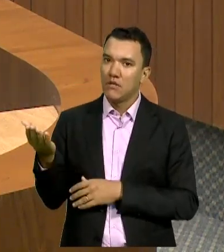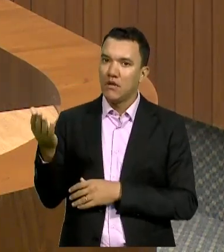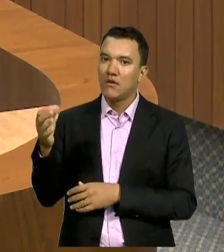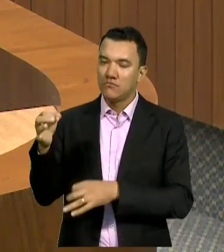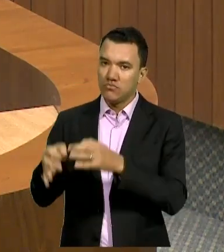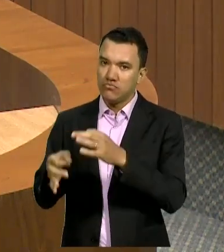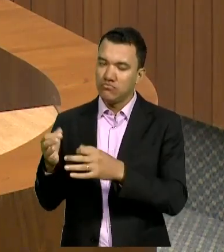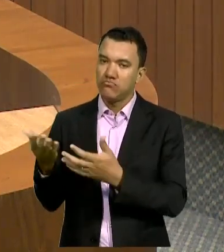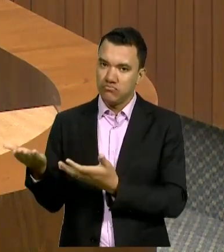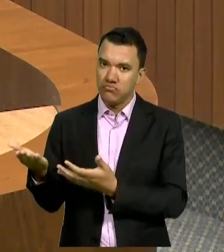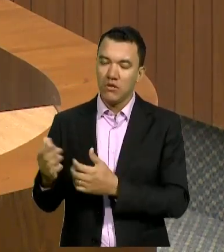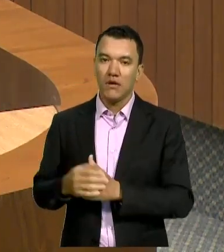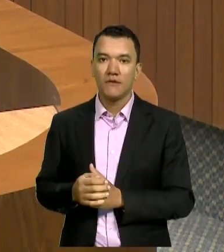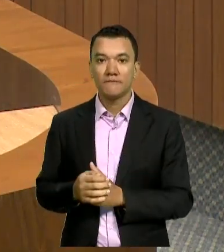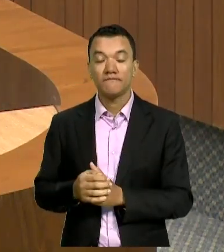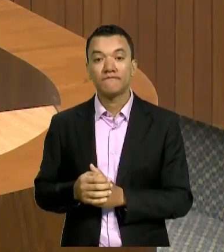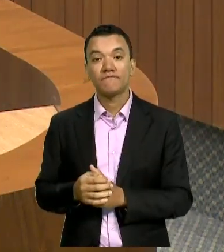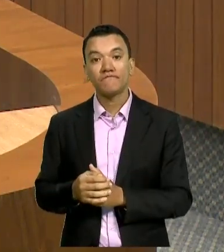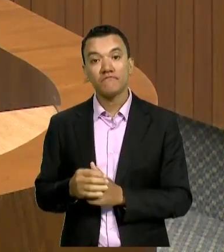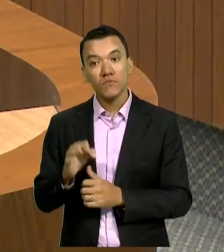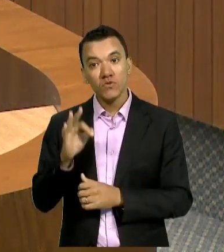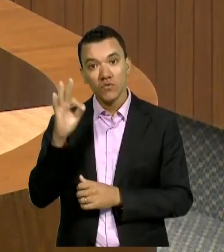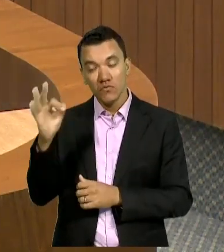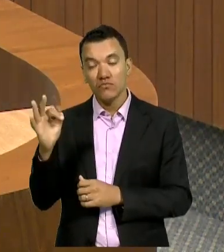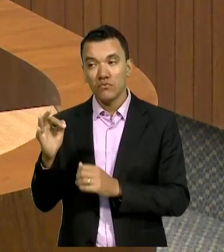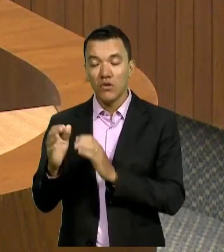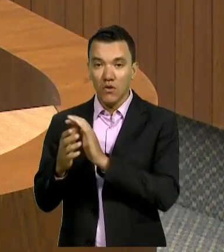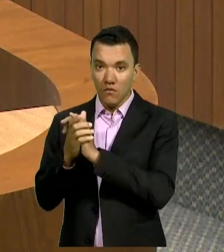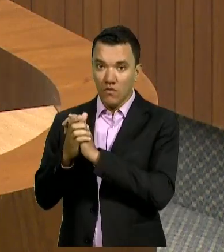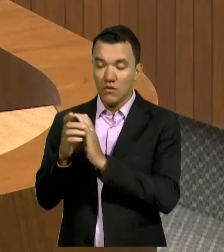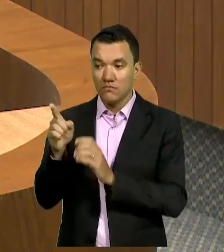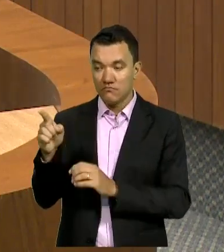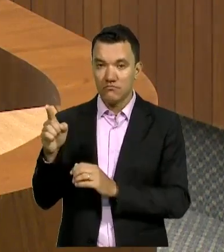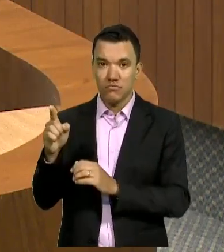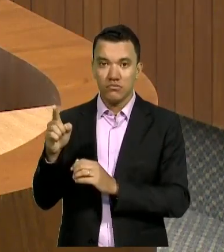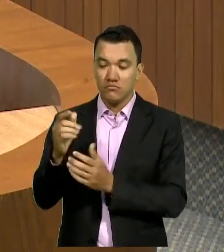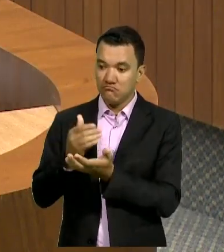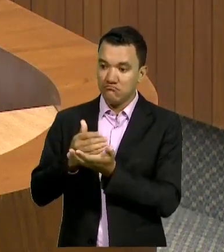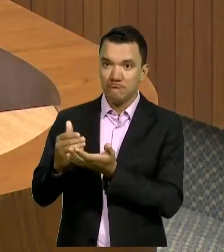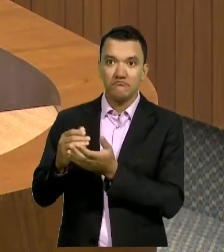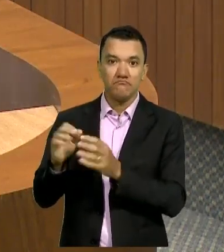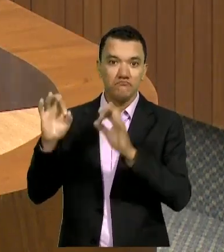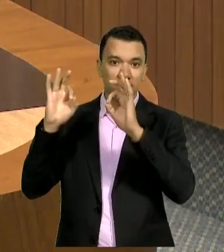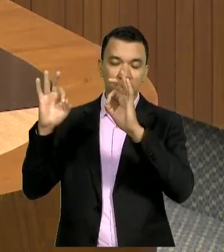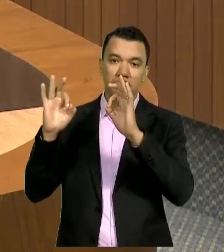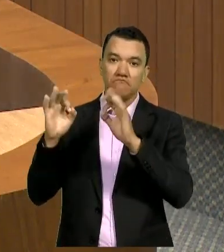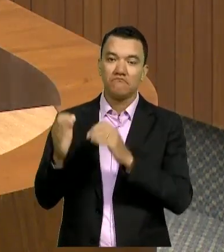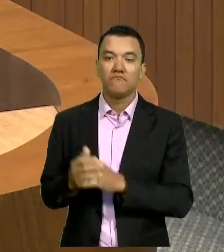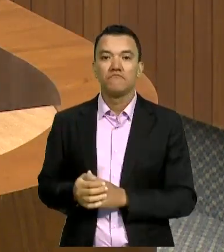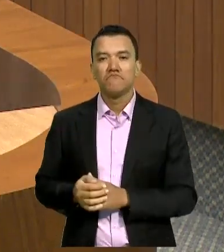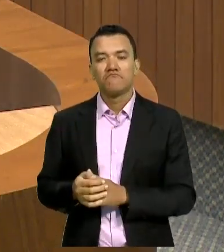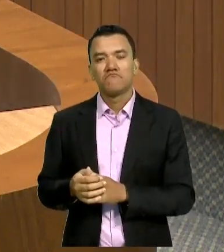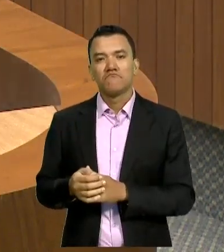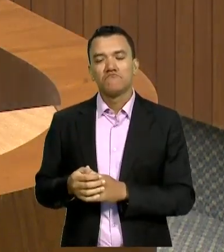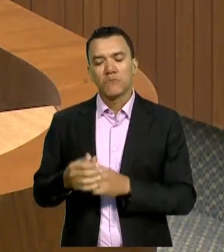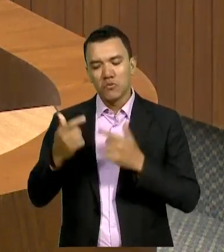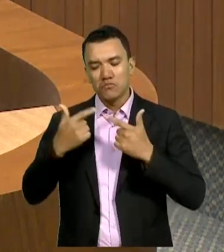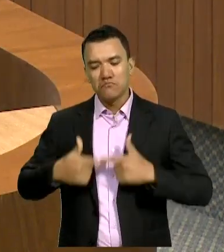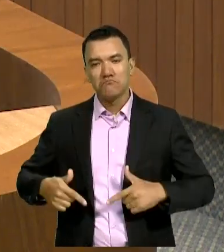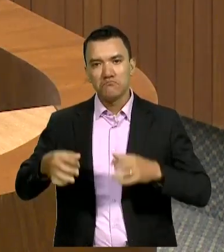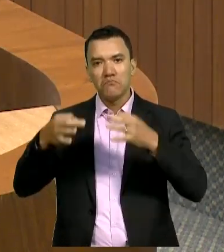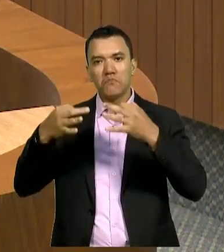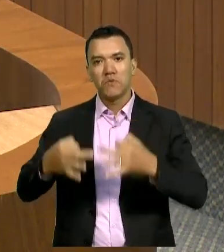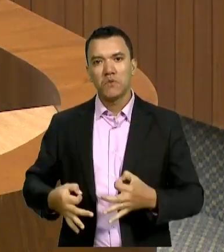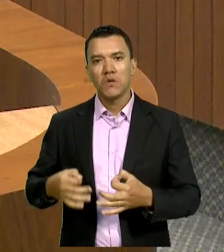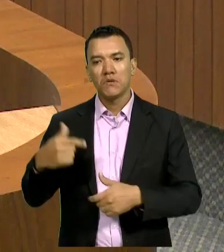Excelência no mês vindouro inicie com o brilhantismo que se espera de Vossa Excelência e com a isenção necessária, os